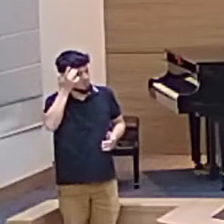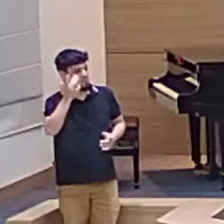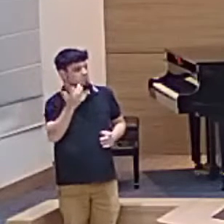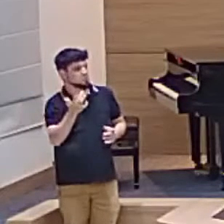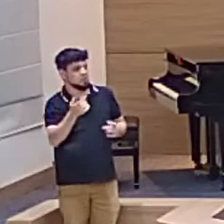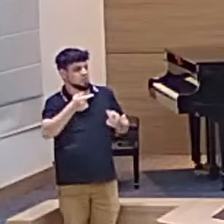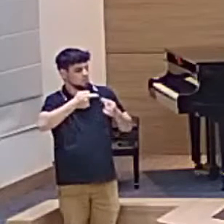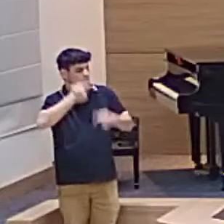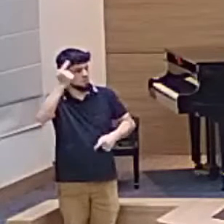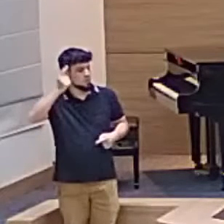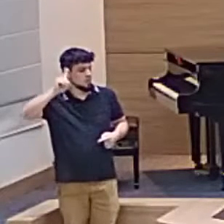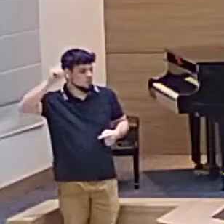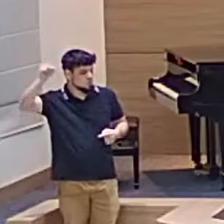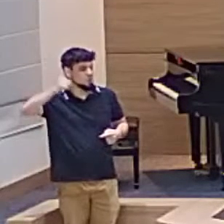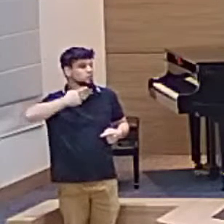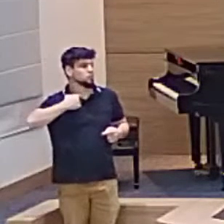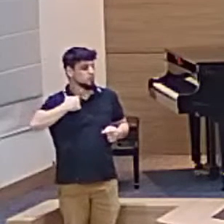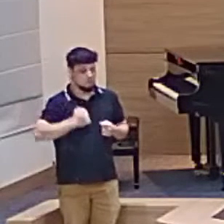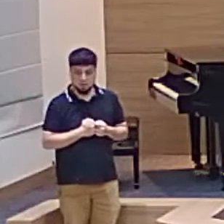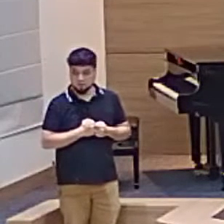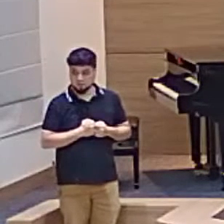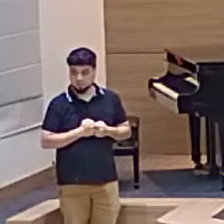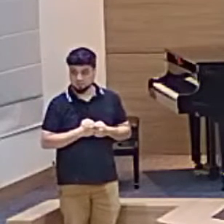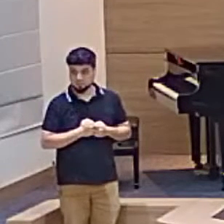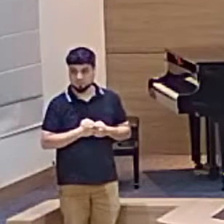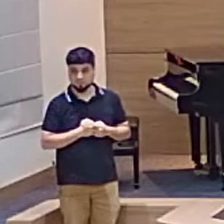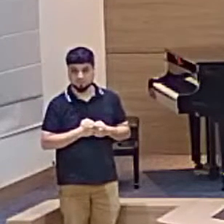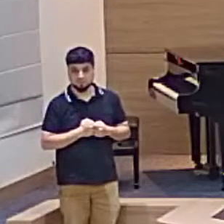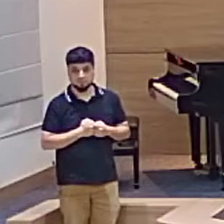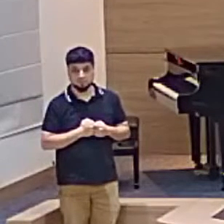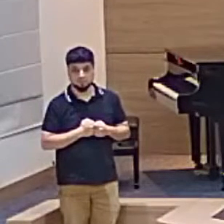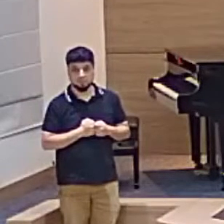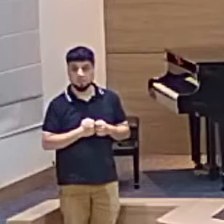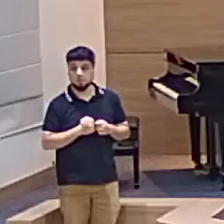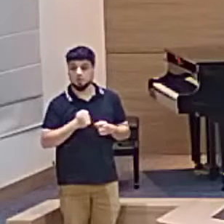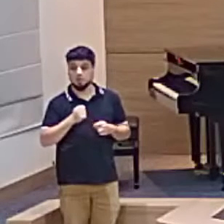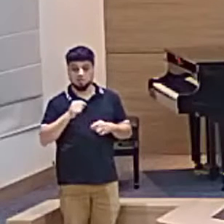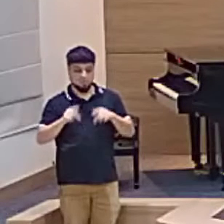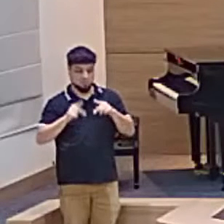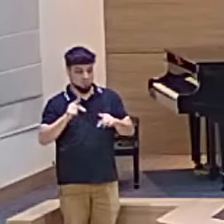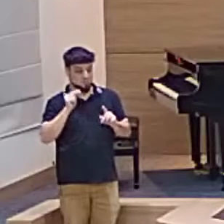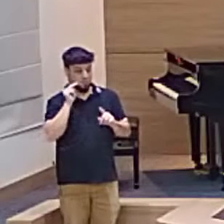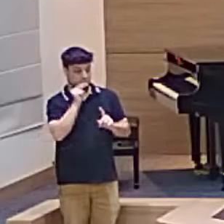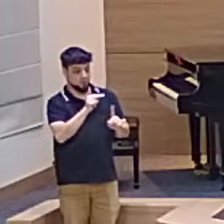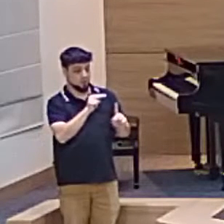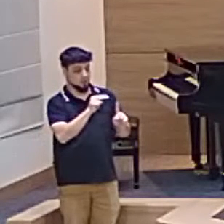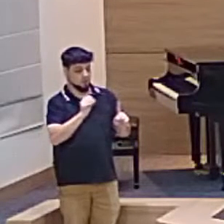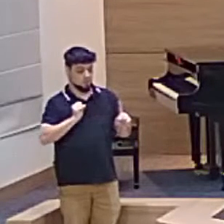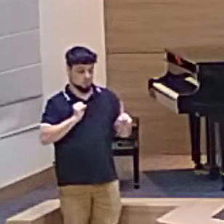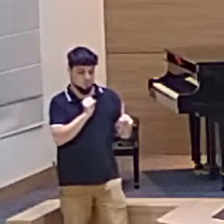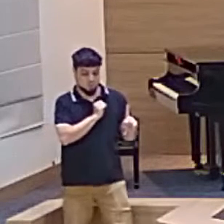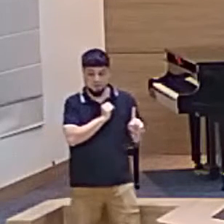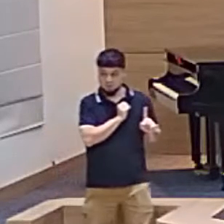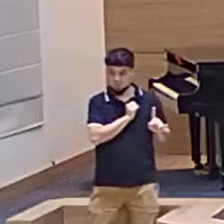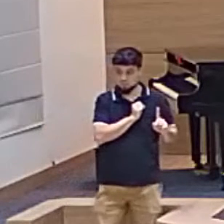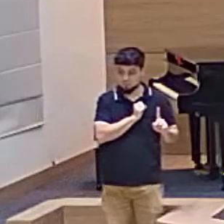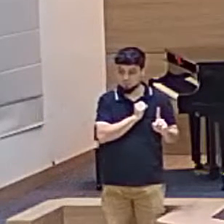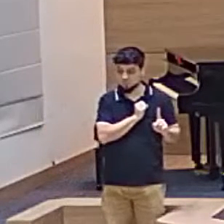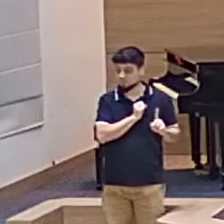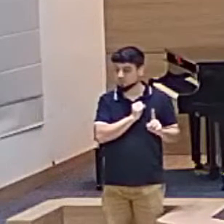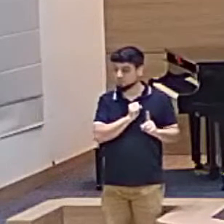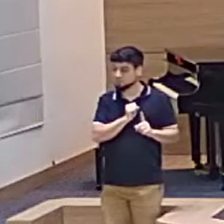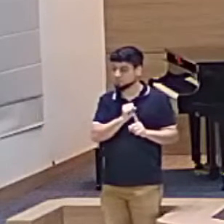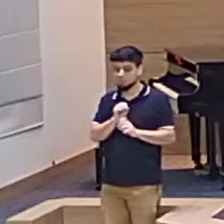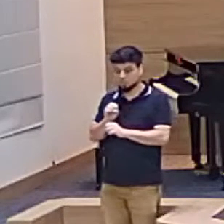antagonicamente a vontade de Deus o Samuel viu tudo mas Decidiu não seguir